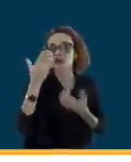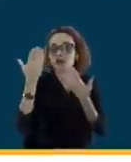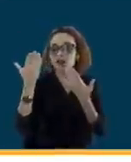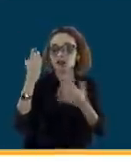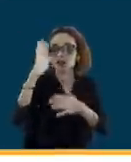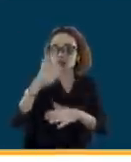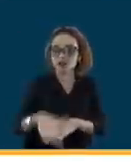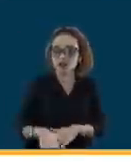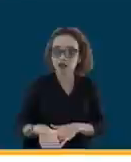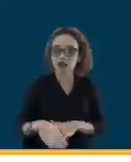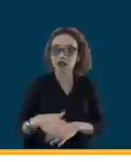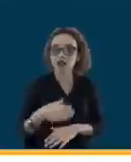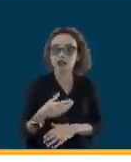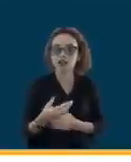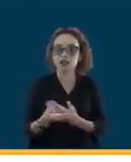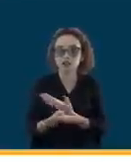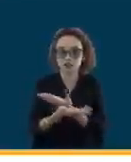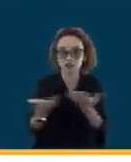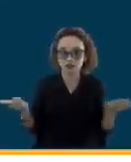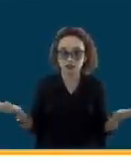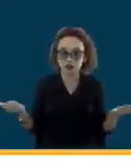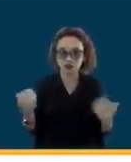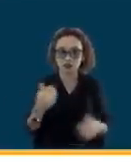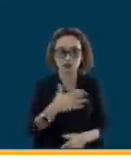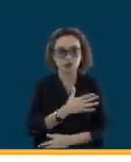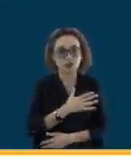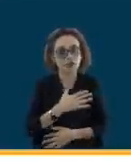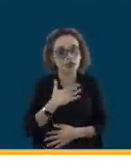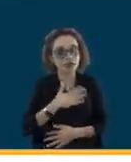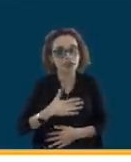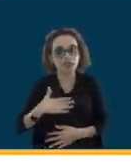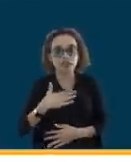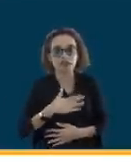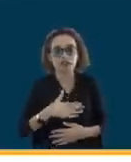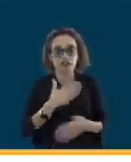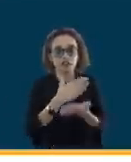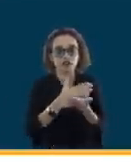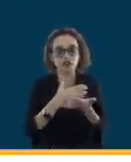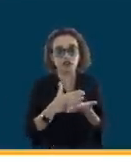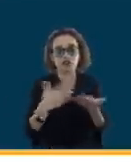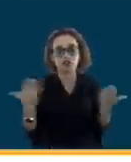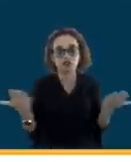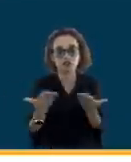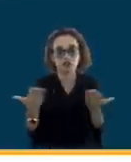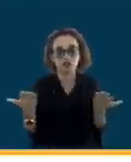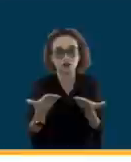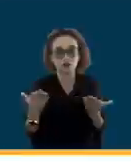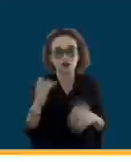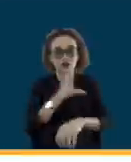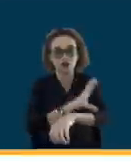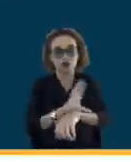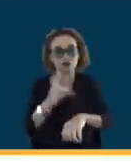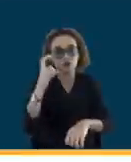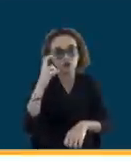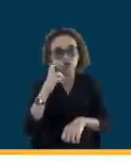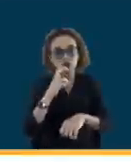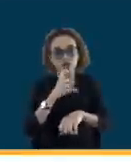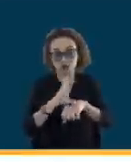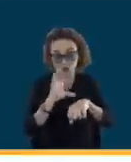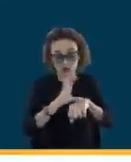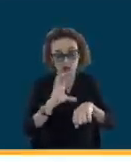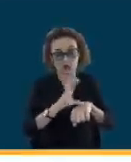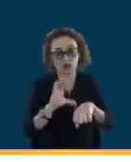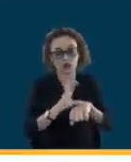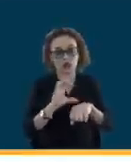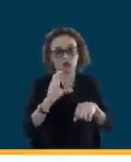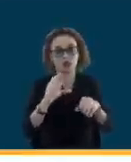todas e todos. É um grande prazer estar começando hoje o curso Por Dentro da Lei Aldir